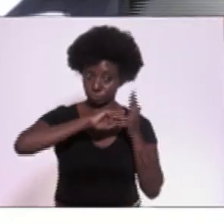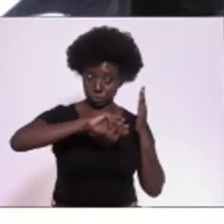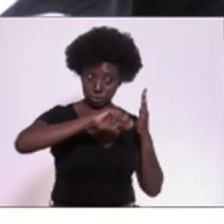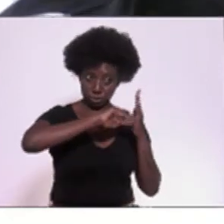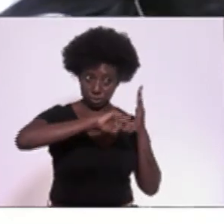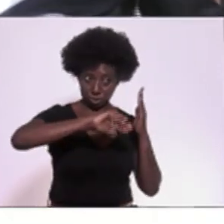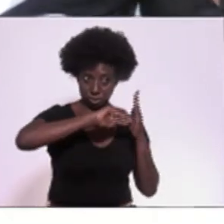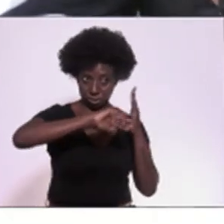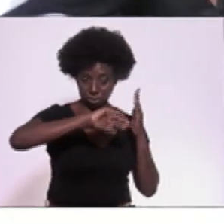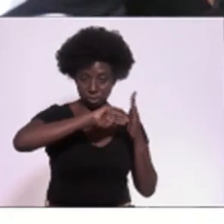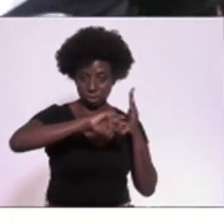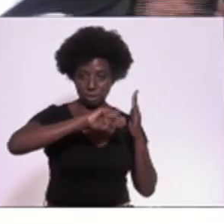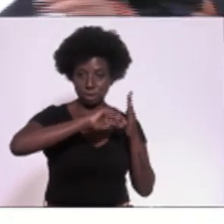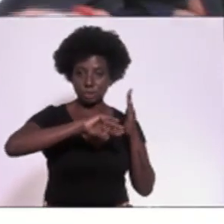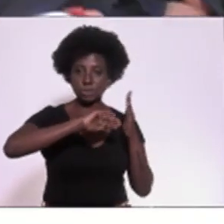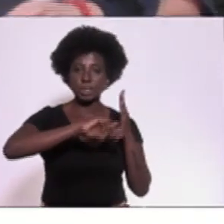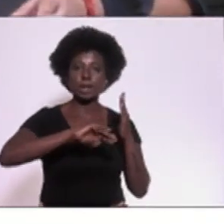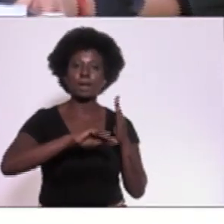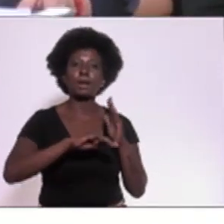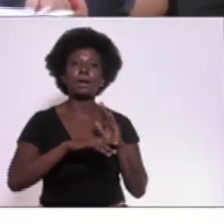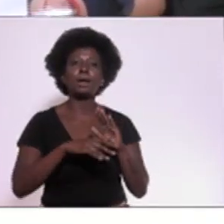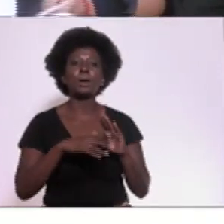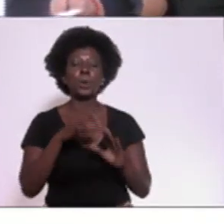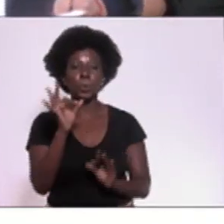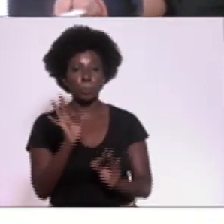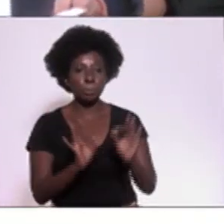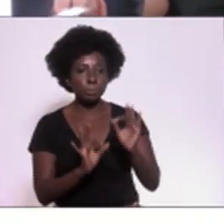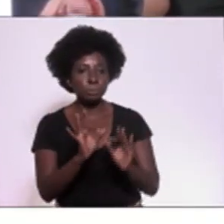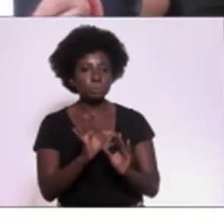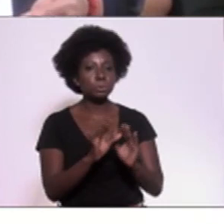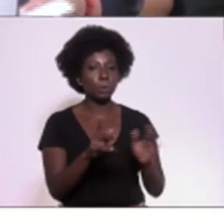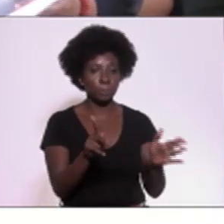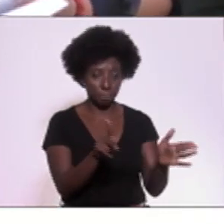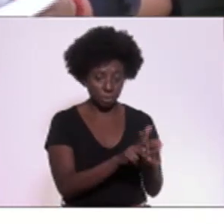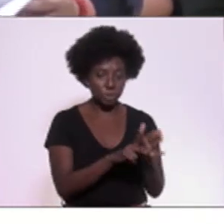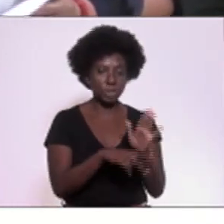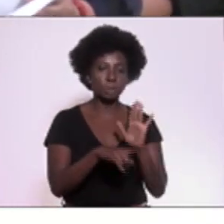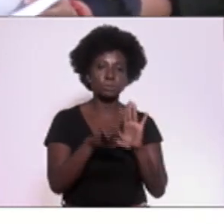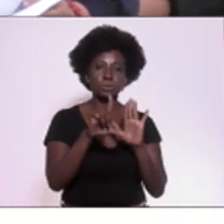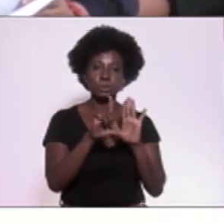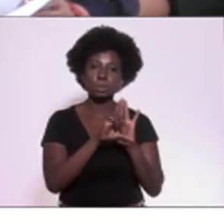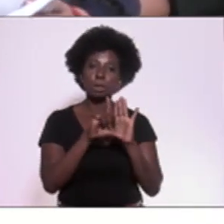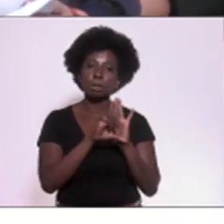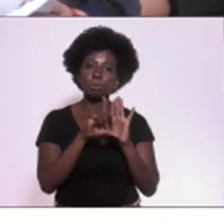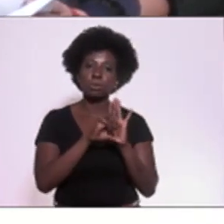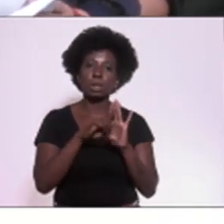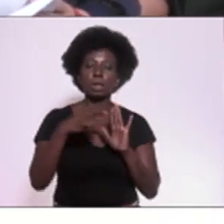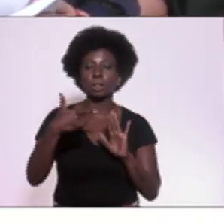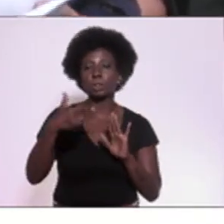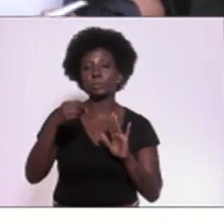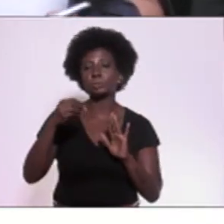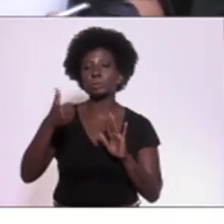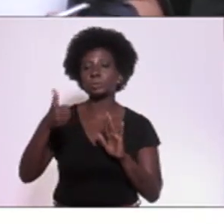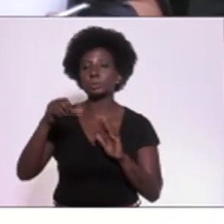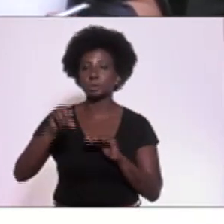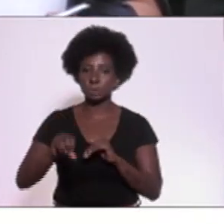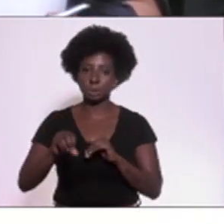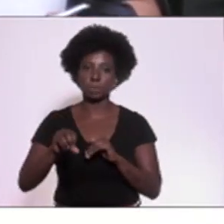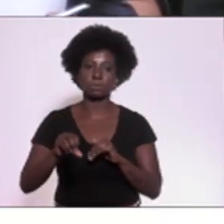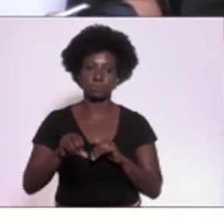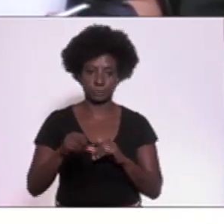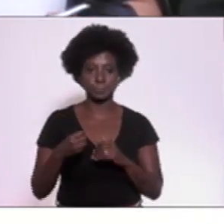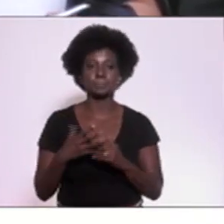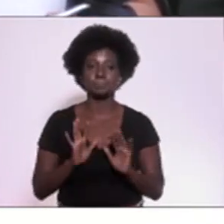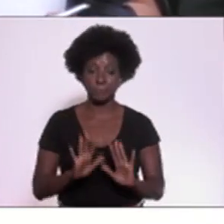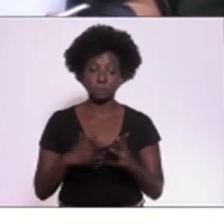pauta, o projeto de lei de número 926/2019, de autoria do deputado Valdec. Mas foi aprovada a emenda da CCJ, né?